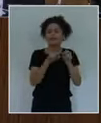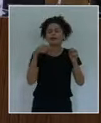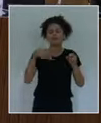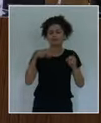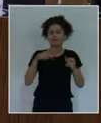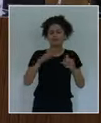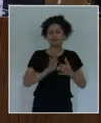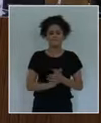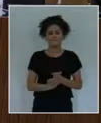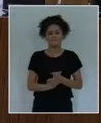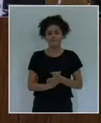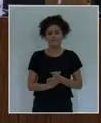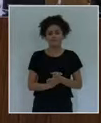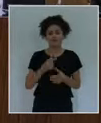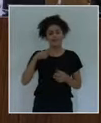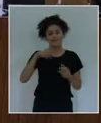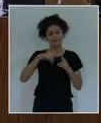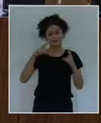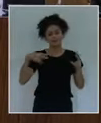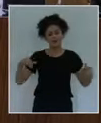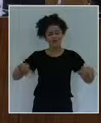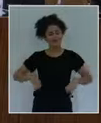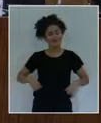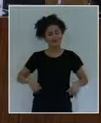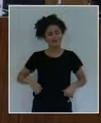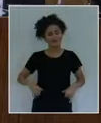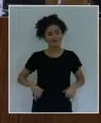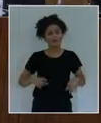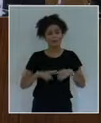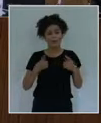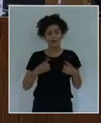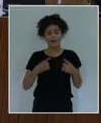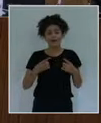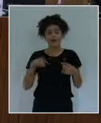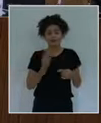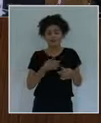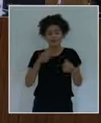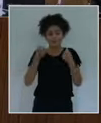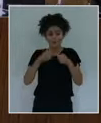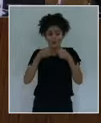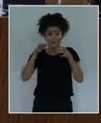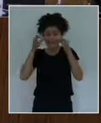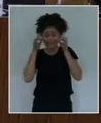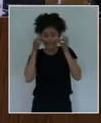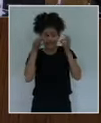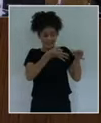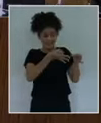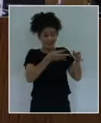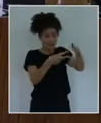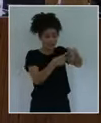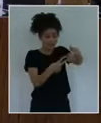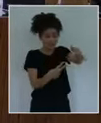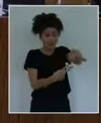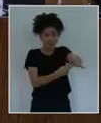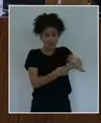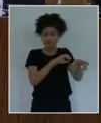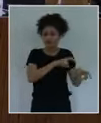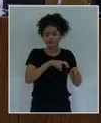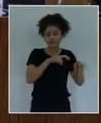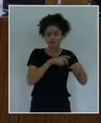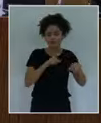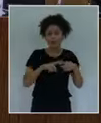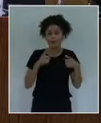gente vê dentro da cidade para ser feita, mas tem que ter essa atenção, esse olhar claro para a zona rural, porque uma das coisas primordiais para eles é